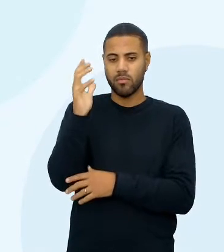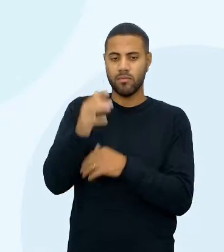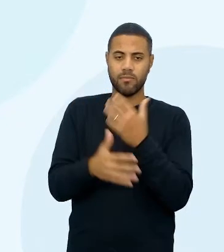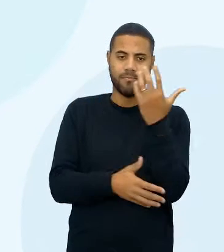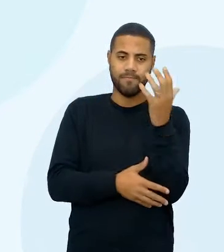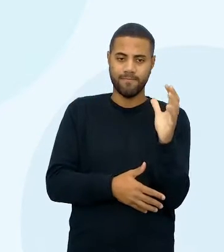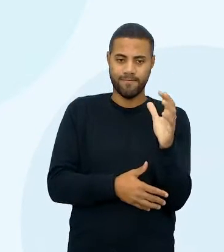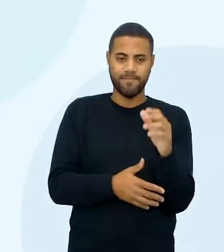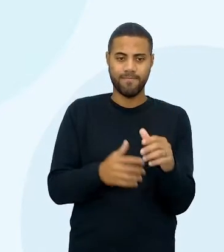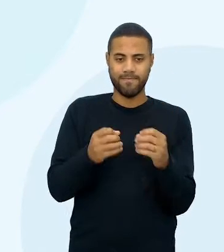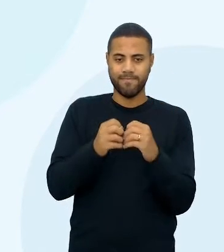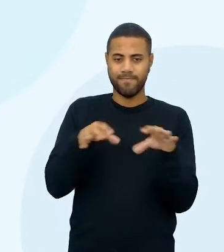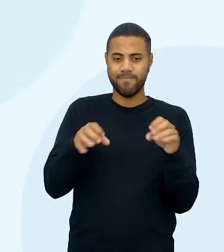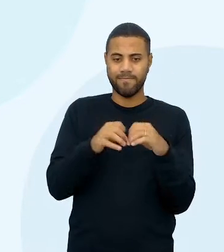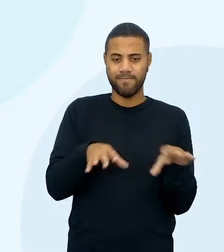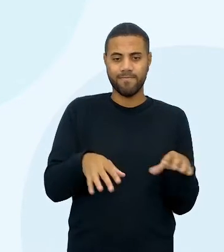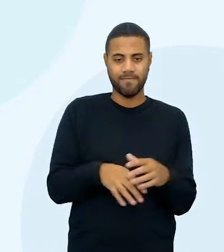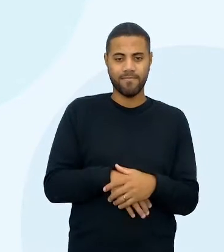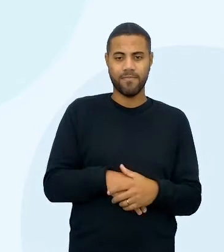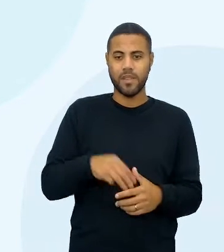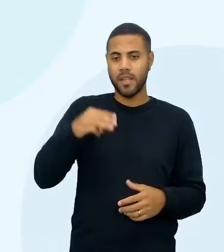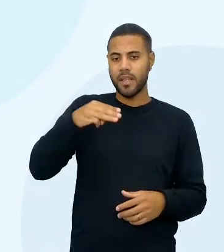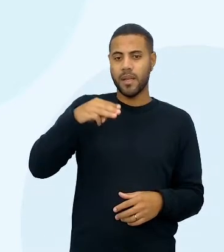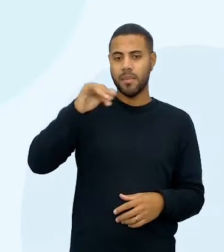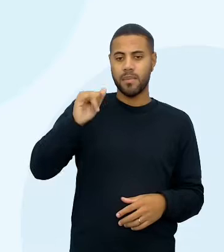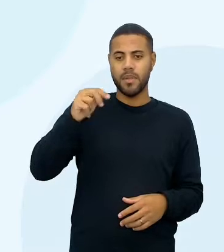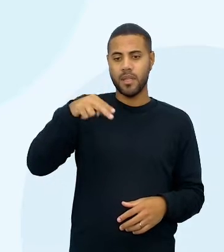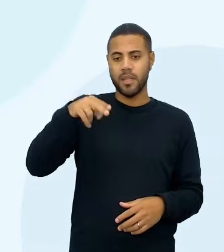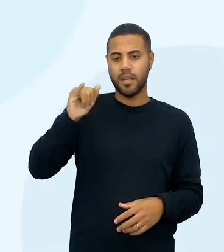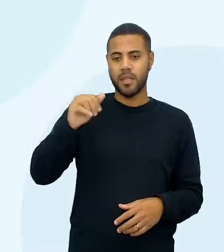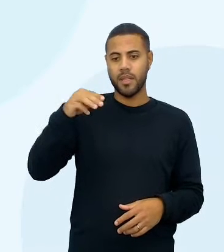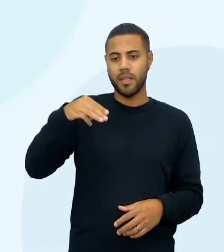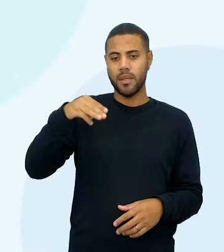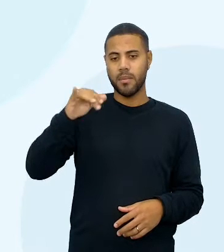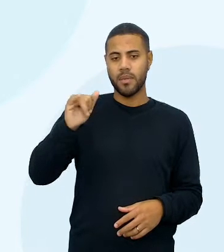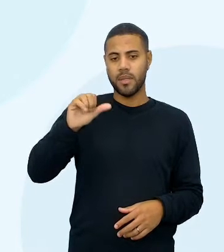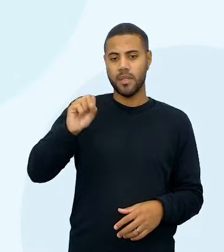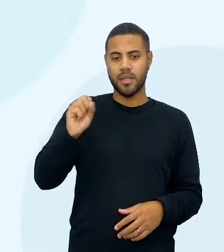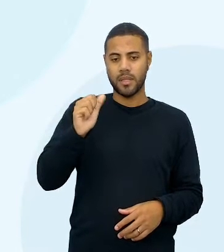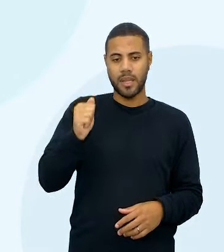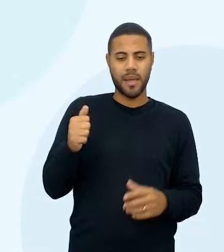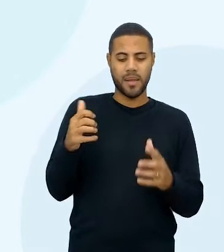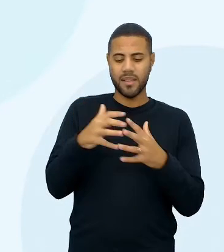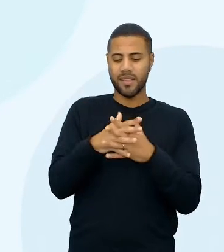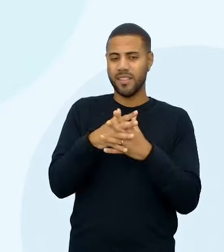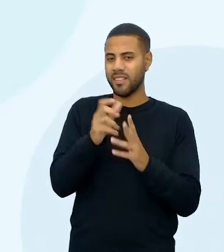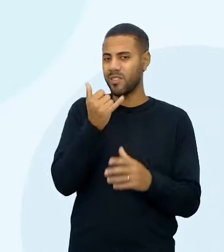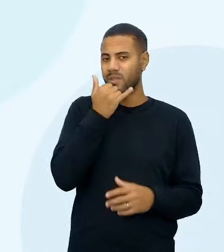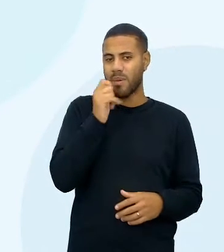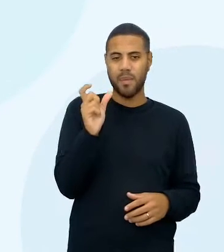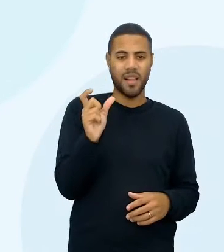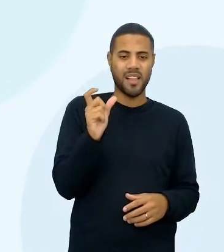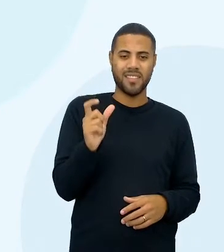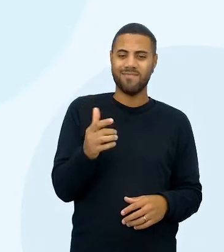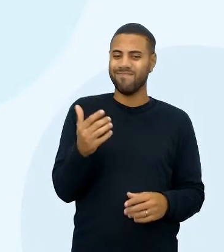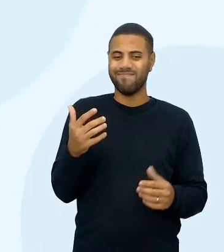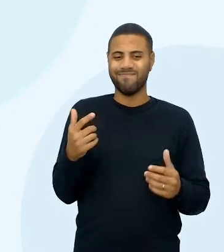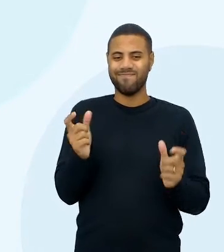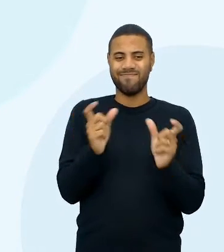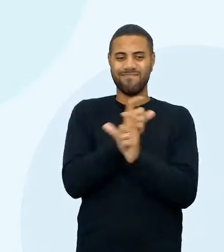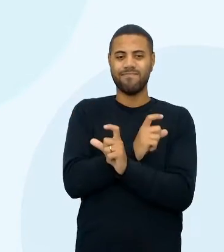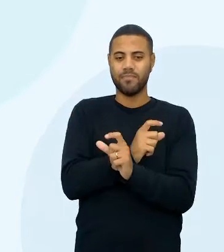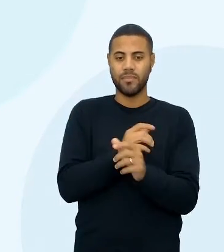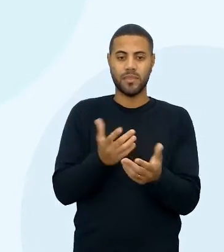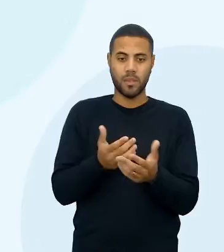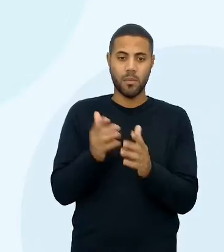impacto ambiental, porque quando vê a palavra minimiza, né, bagunça tudo. Então, mesmo nos